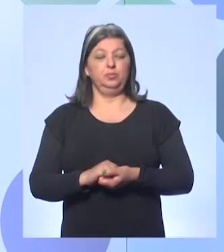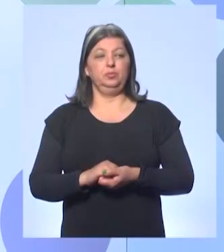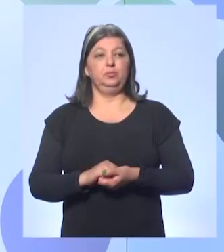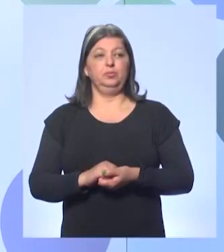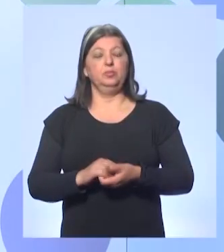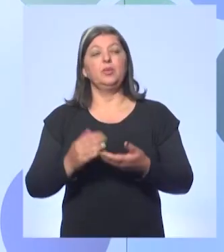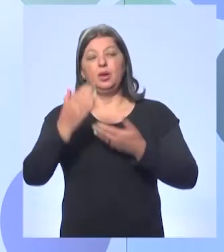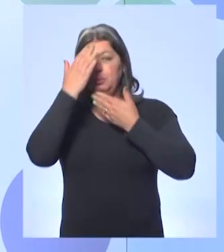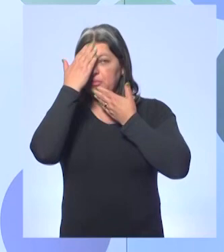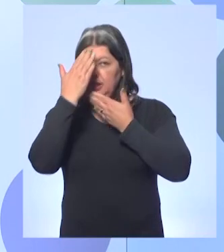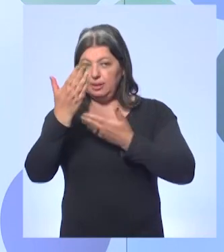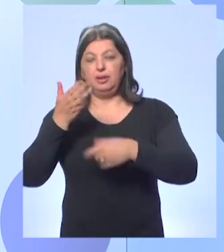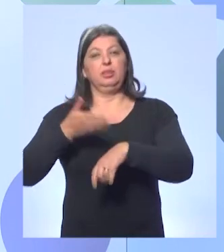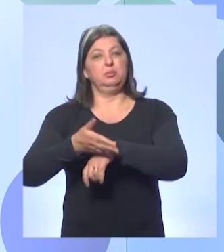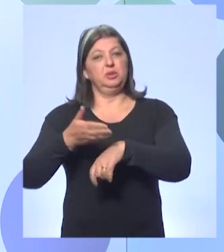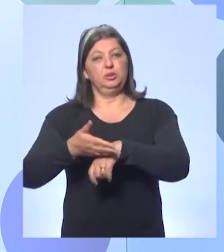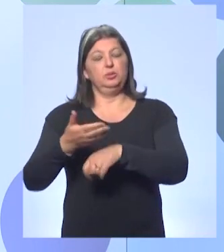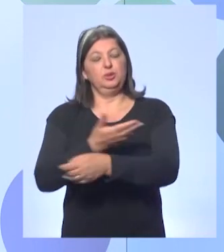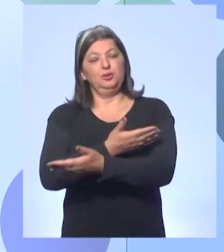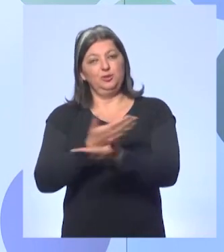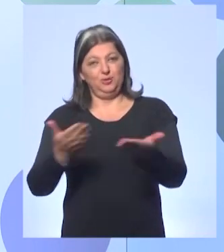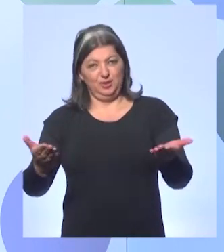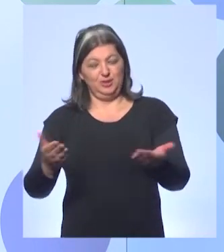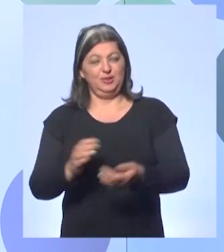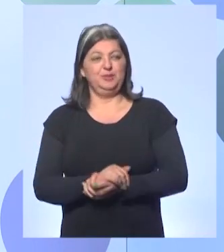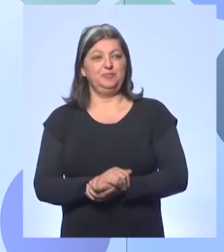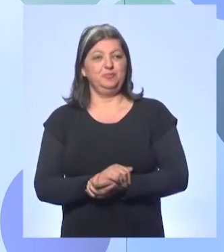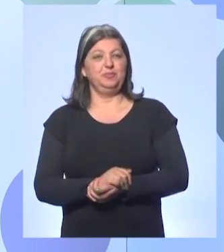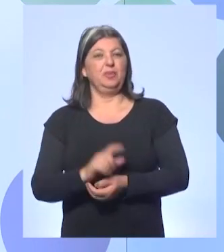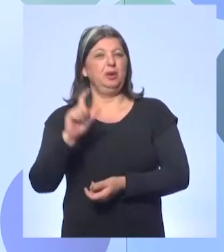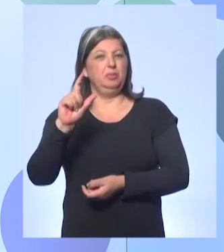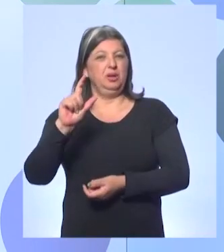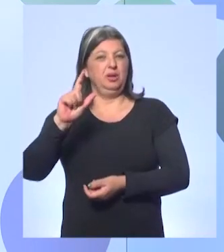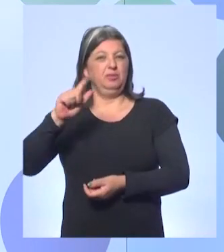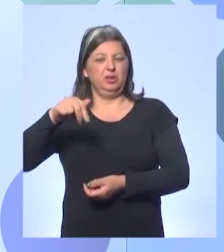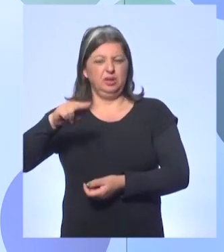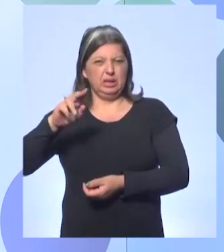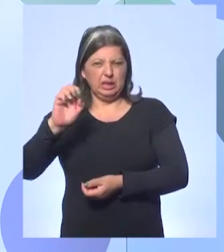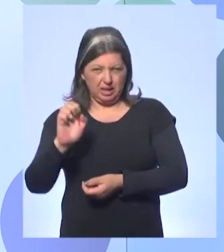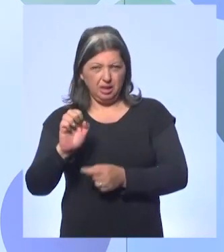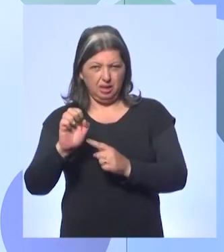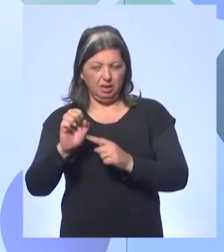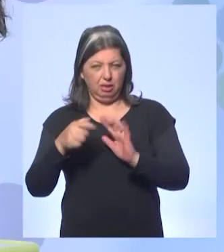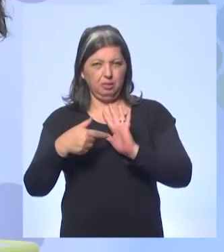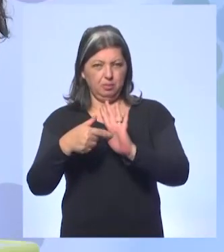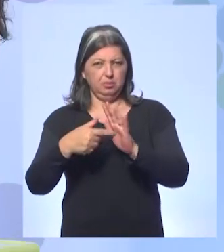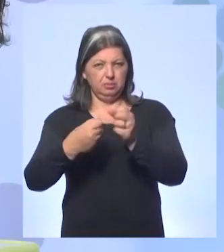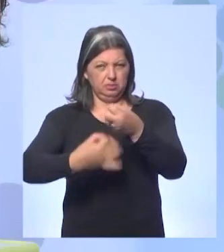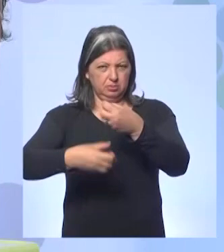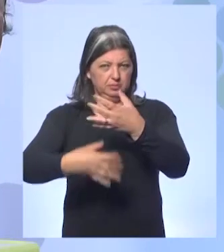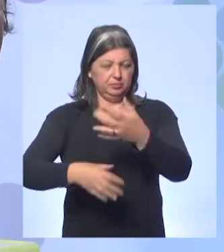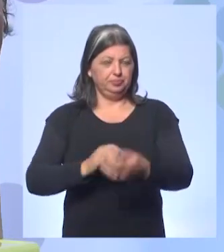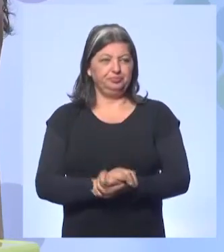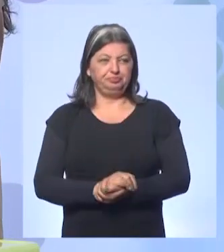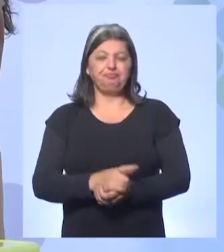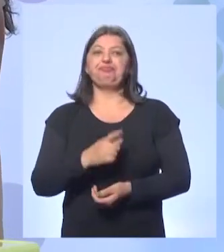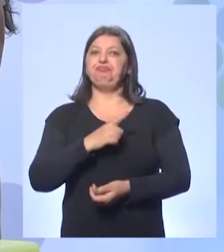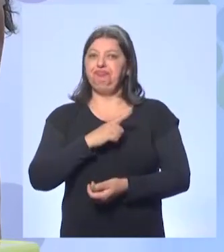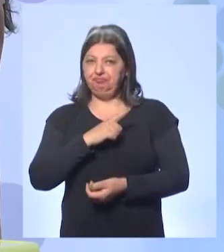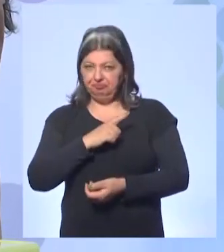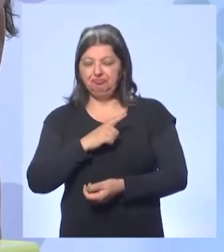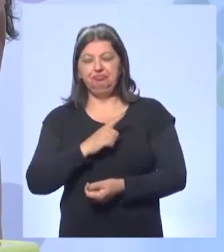Obrigado pela participação de todos vocês. A palavra que aparece bastante aqui, professora, no chat. O quê? Tem